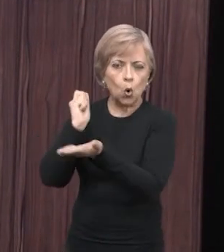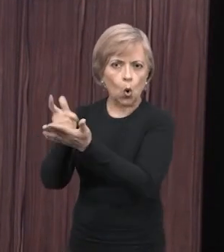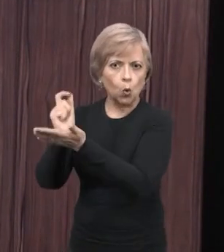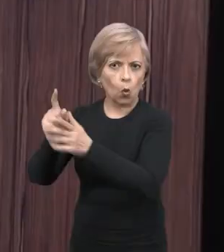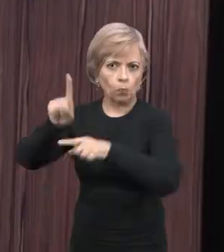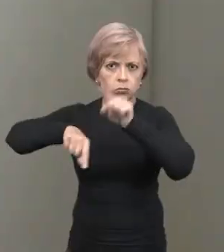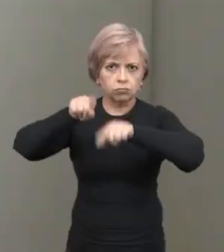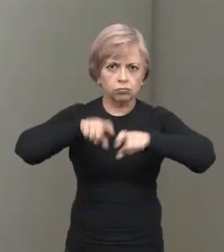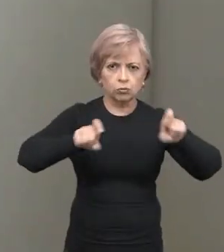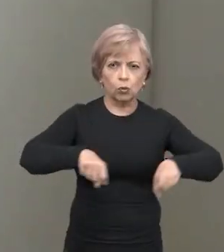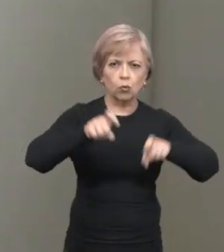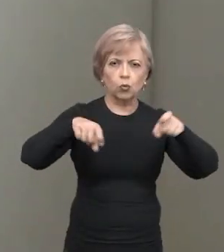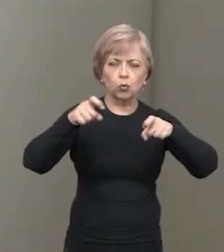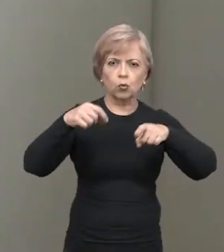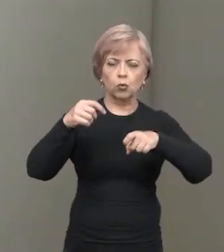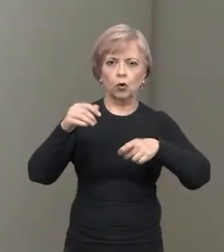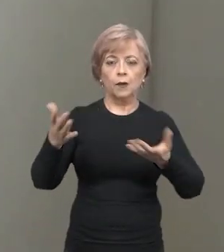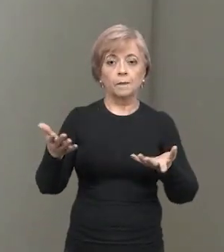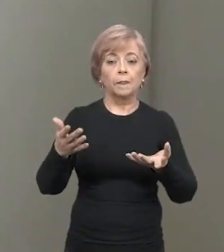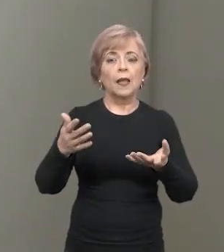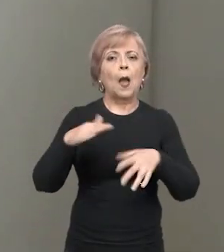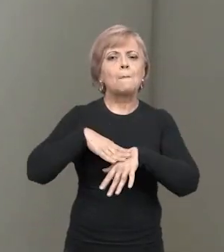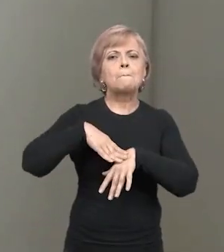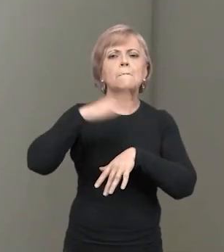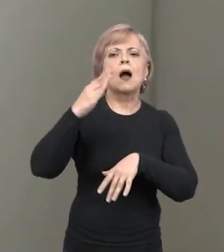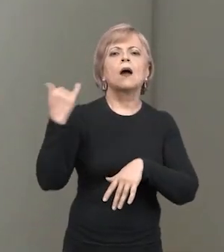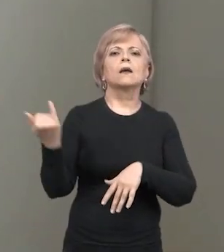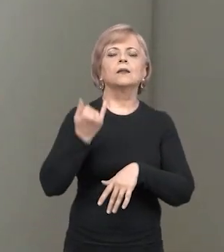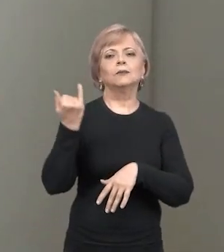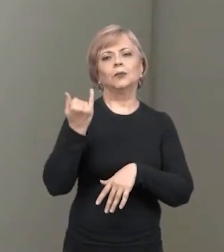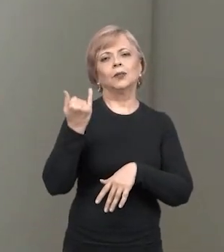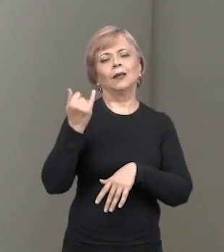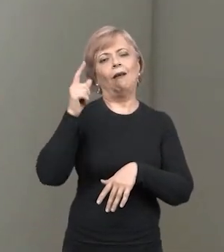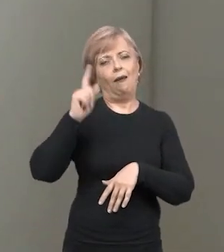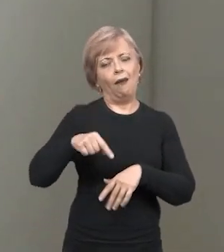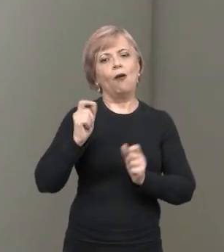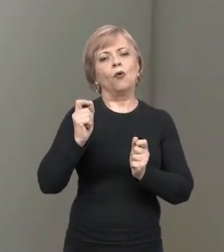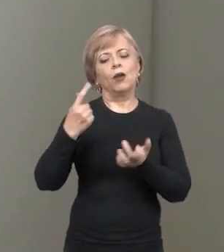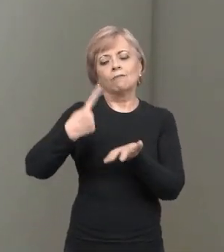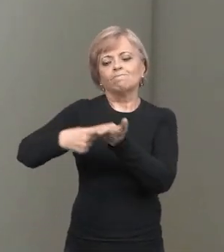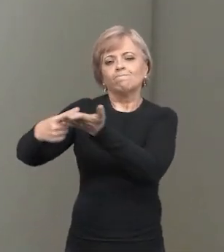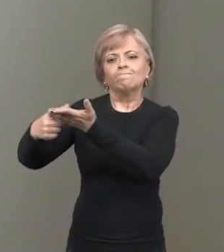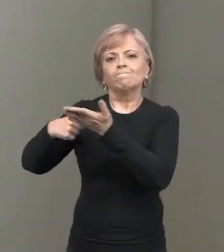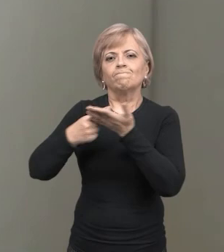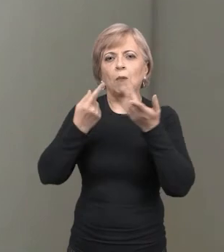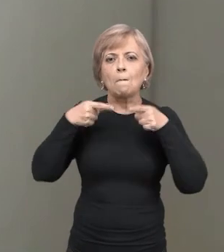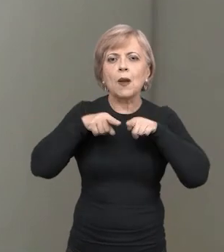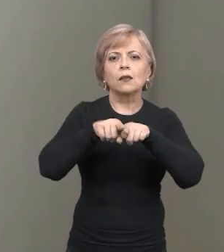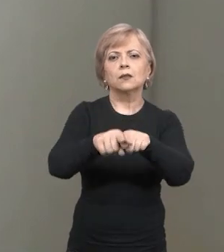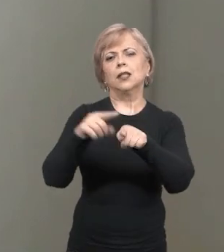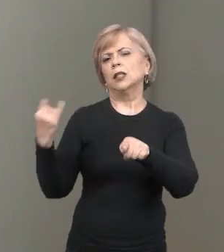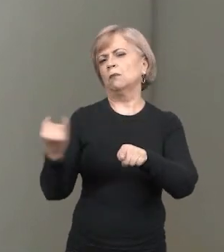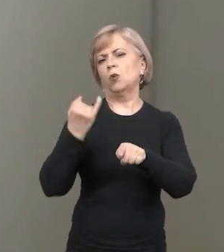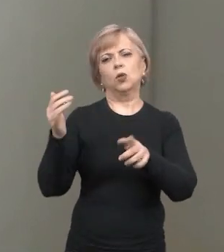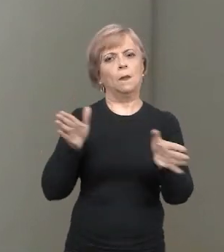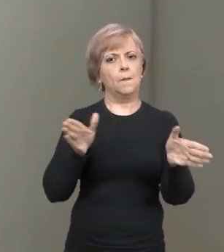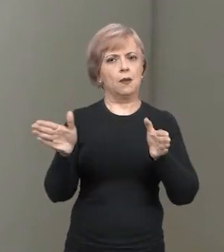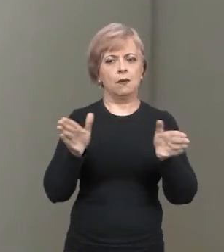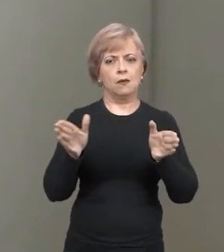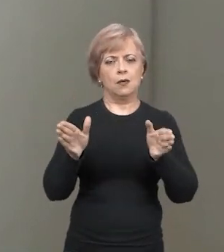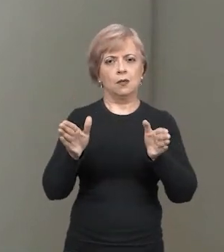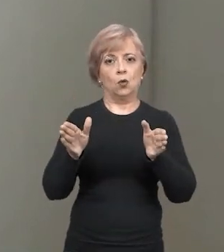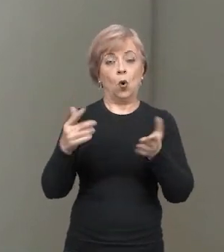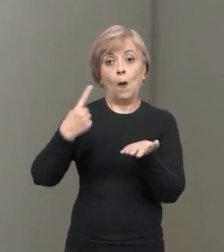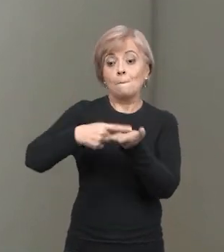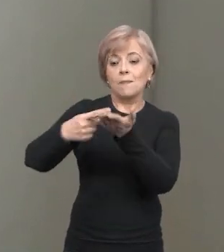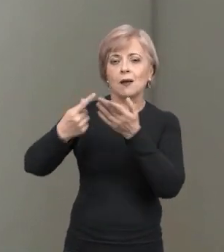sobretudo, que eu penso que é até o mais importante, parcerias importantíssimas foram firmadas nesse período. Parcerias